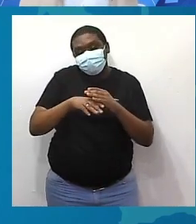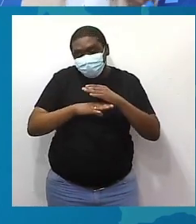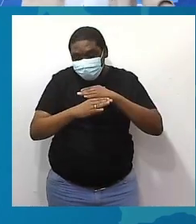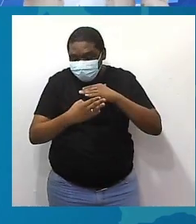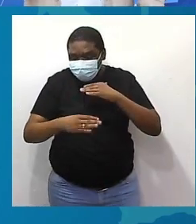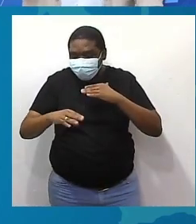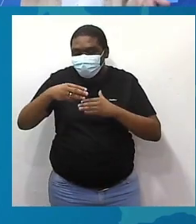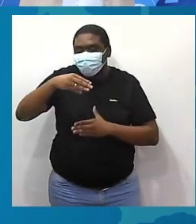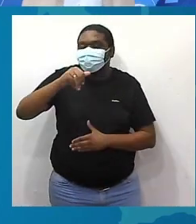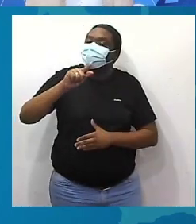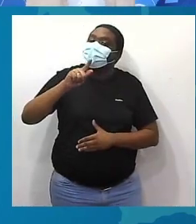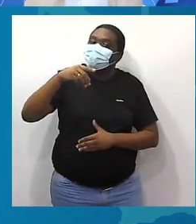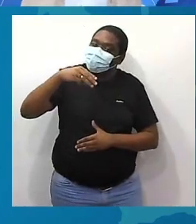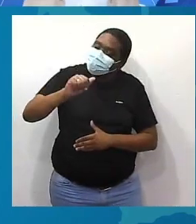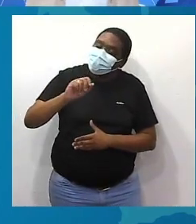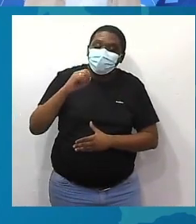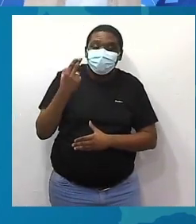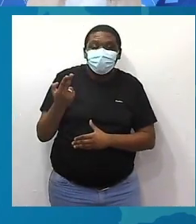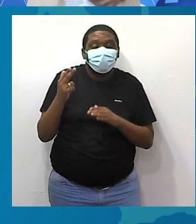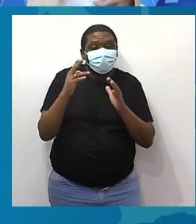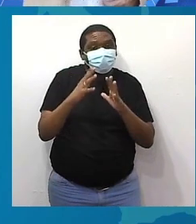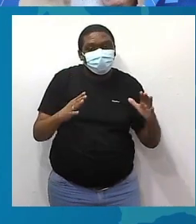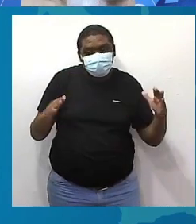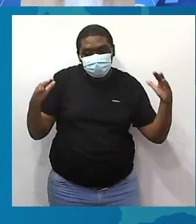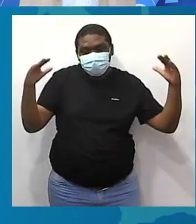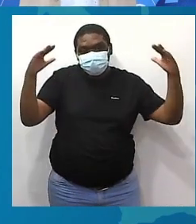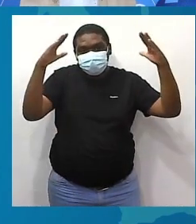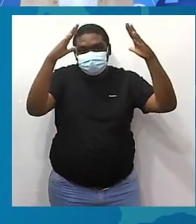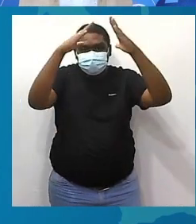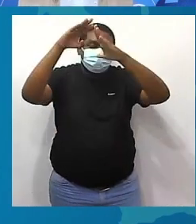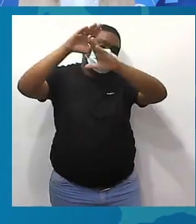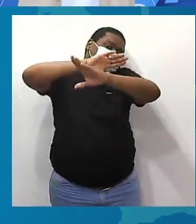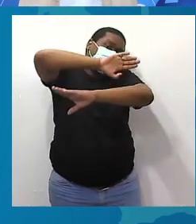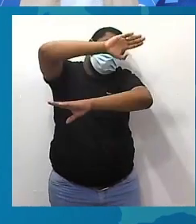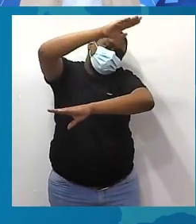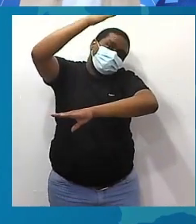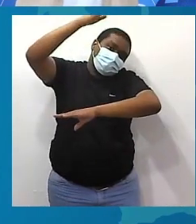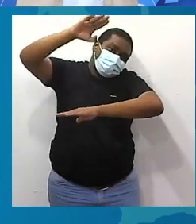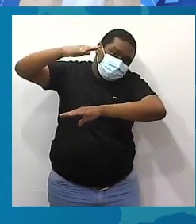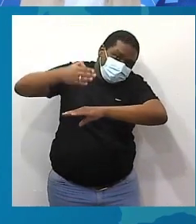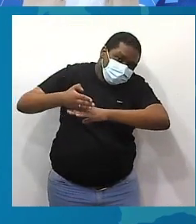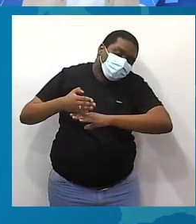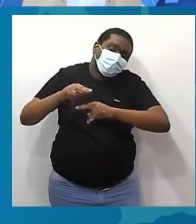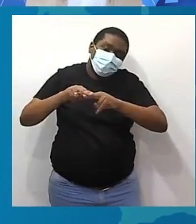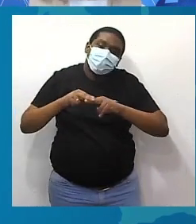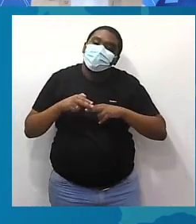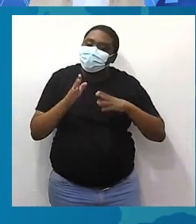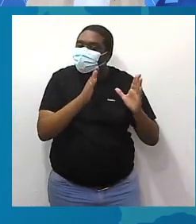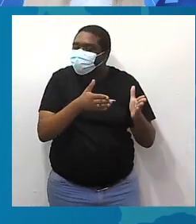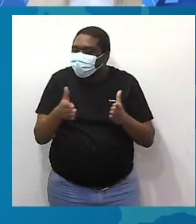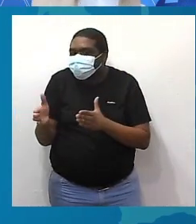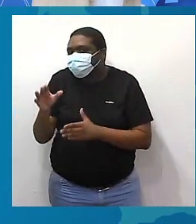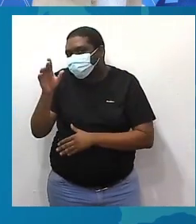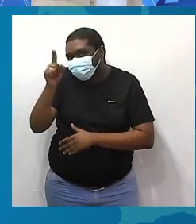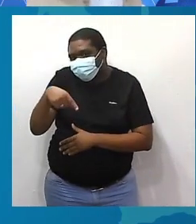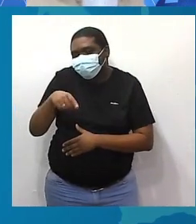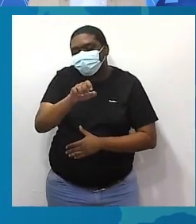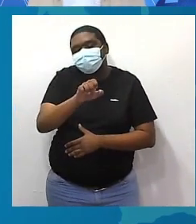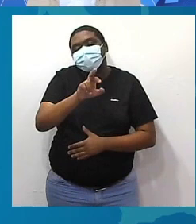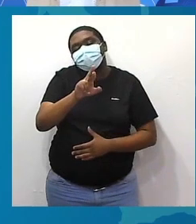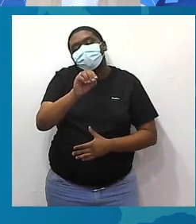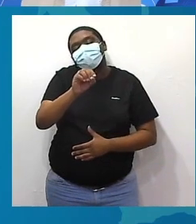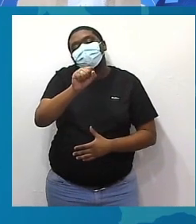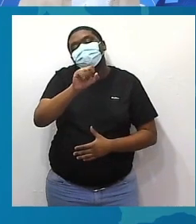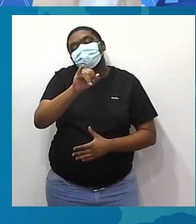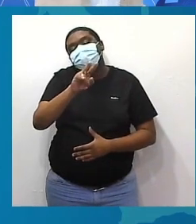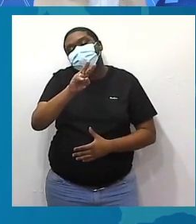no exterior, como as rochas que são formadas, lógico que a partir dos processos que são erosivos, que a gente